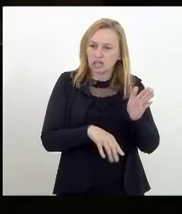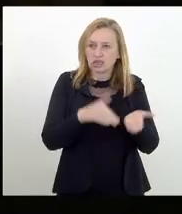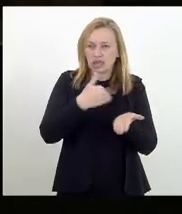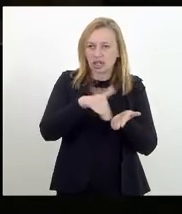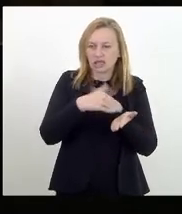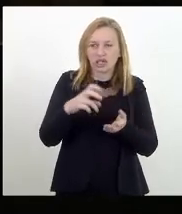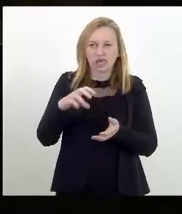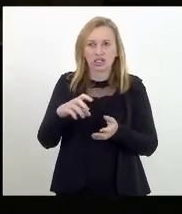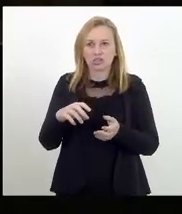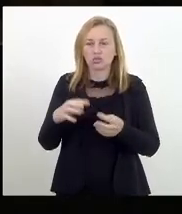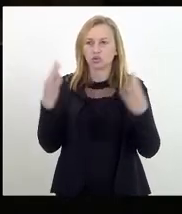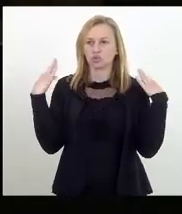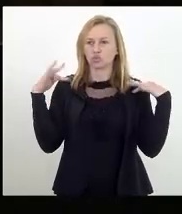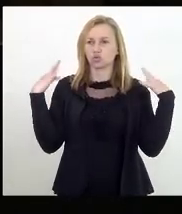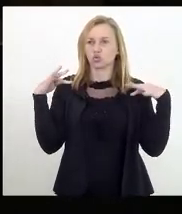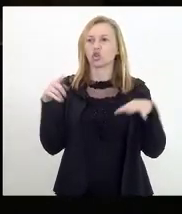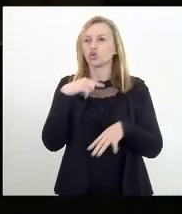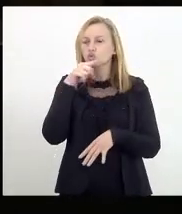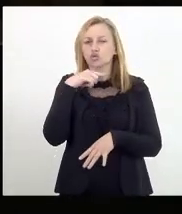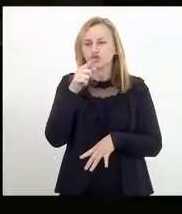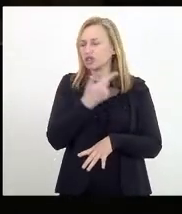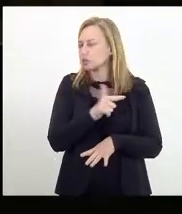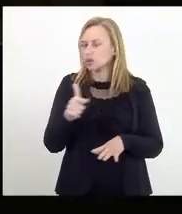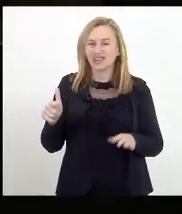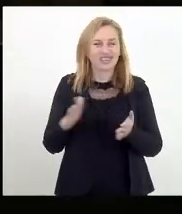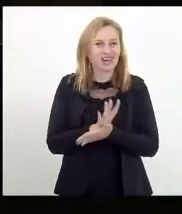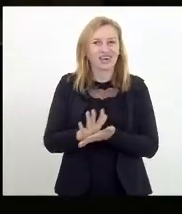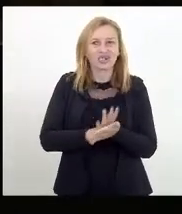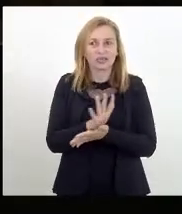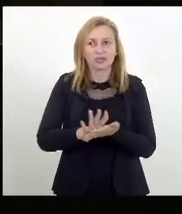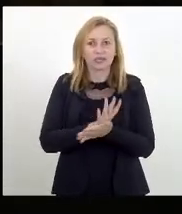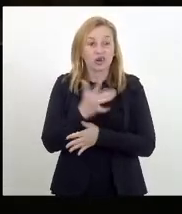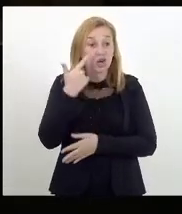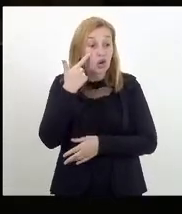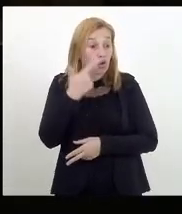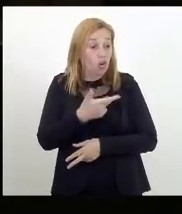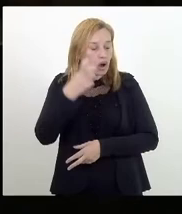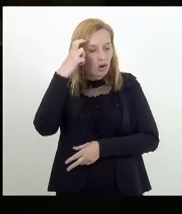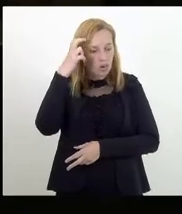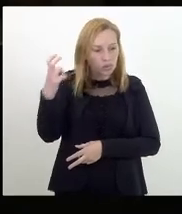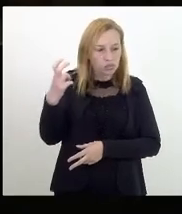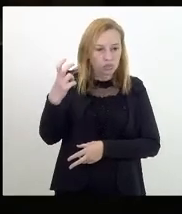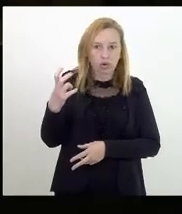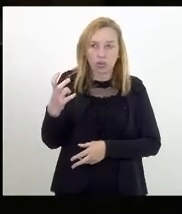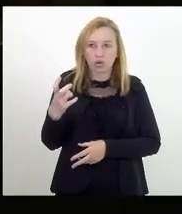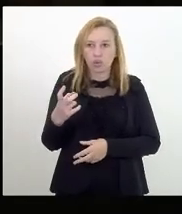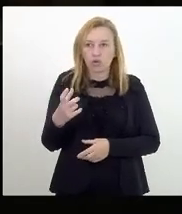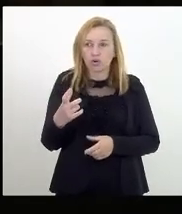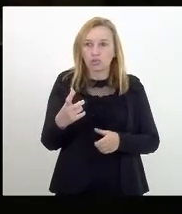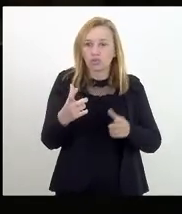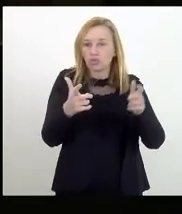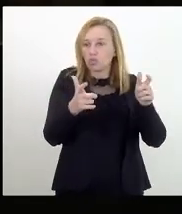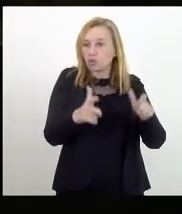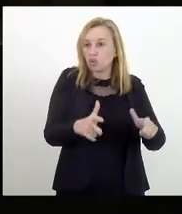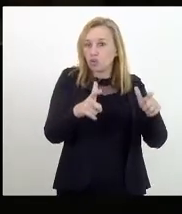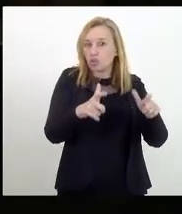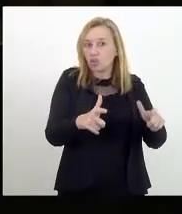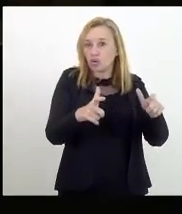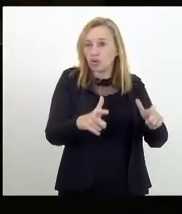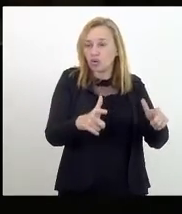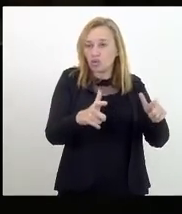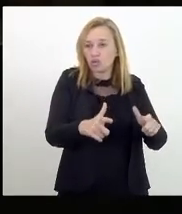Talvez para não deixar dúvidas que eles olham a cultura como acessório restrito